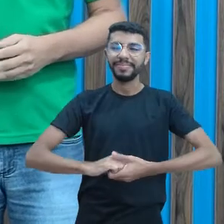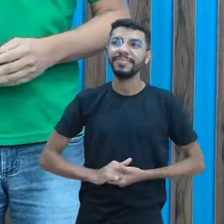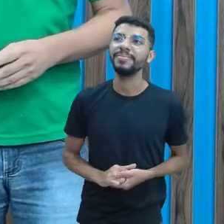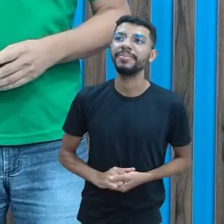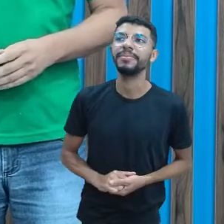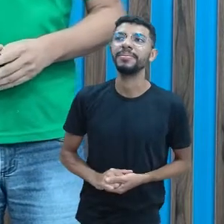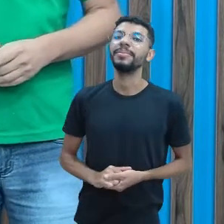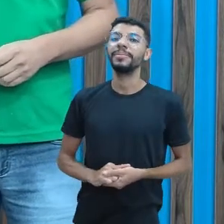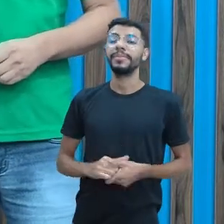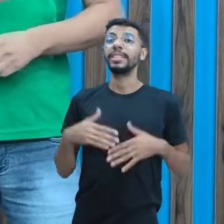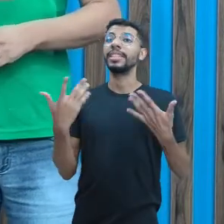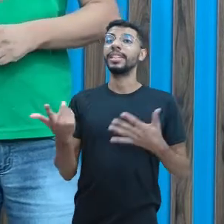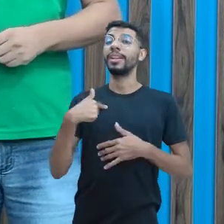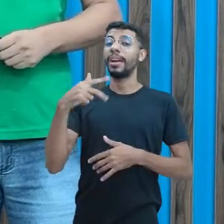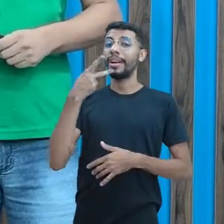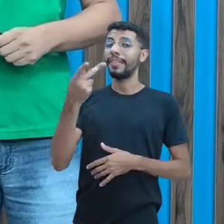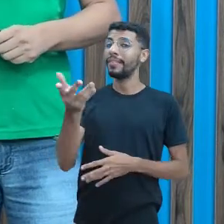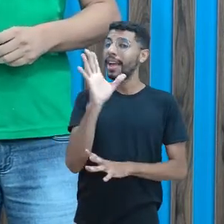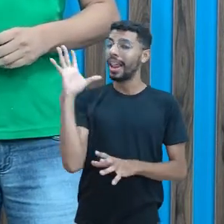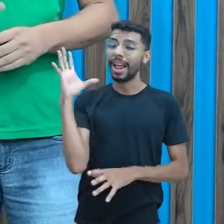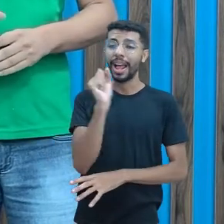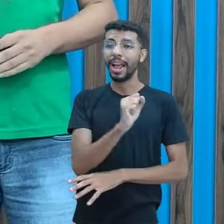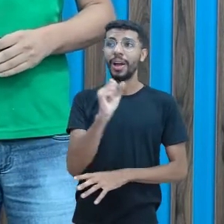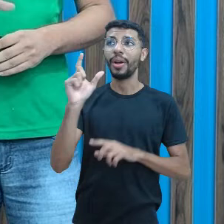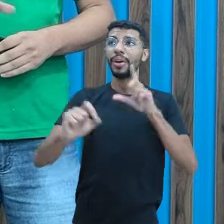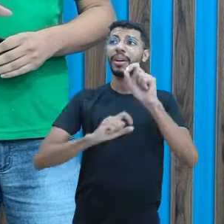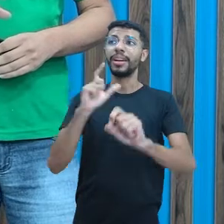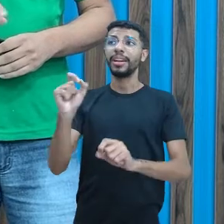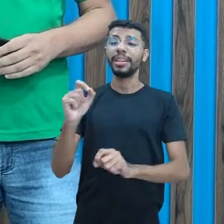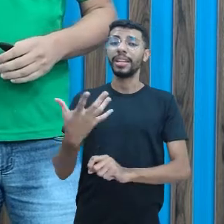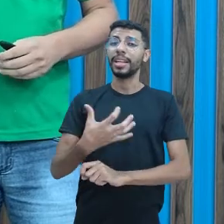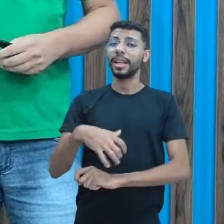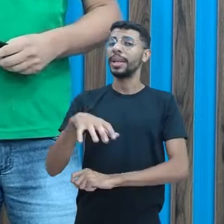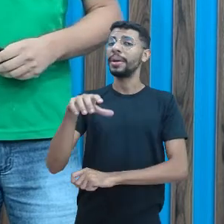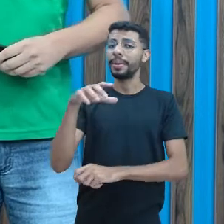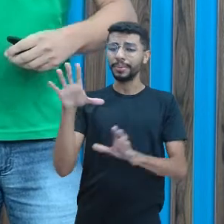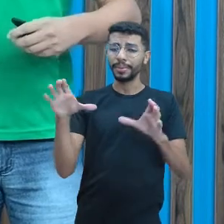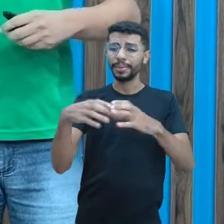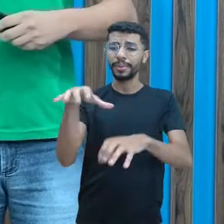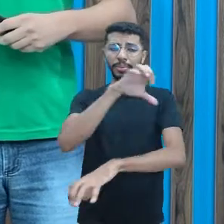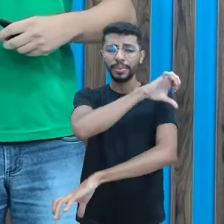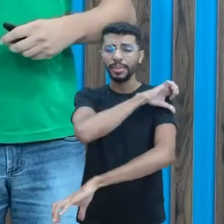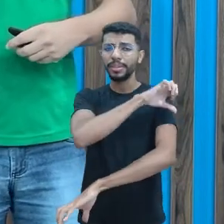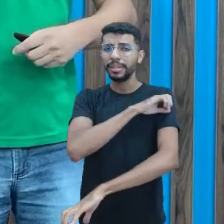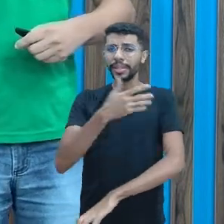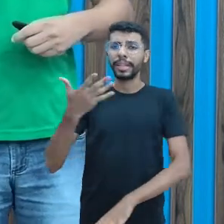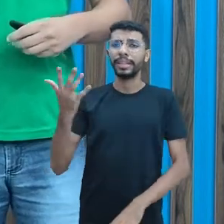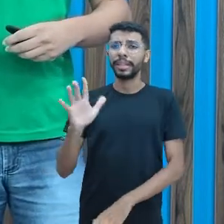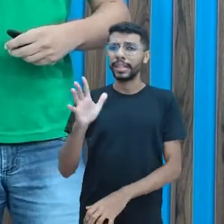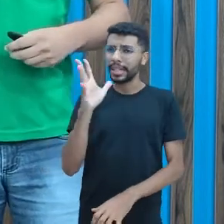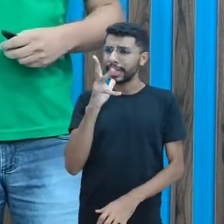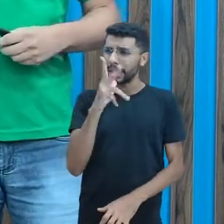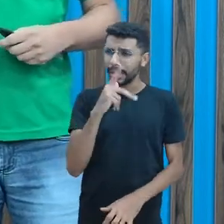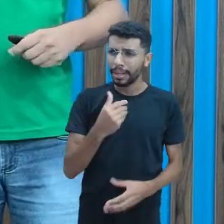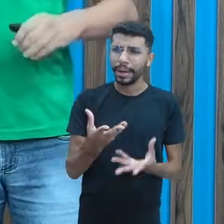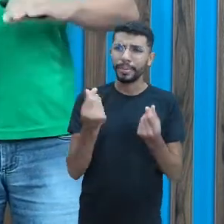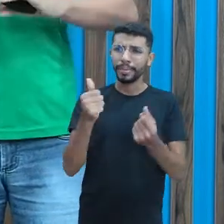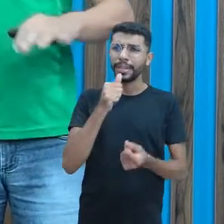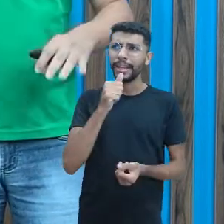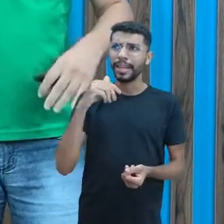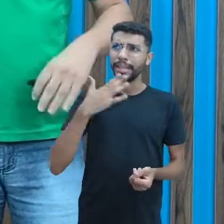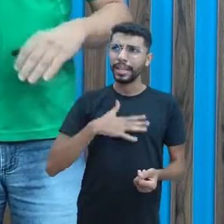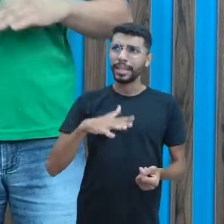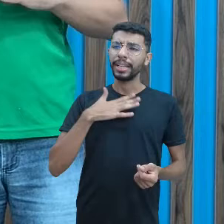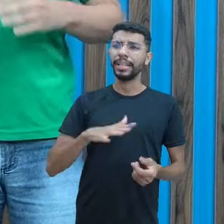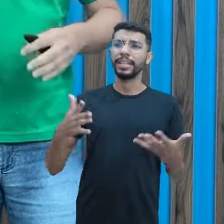Olha só, vou dizer logo, mandar a real, que o pessoal do 9º ano está muito devagar ainda. Eu passo pelas aulas do 8º, do 7º, do 6º, tá o pessoal